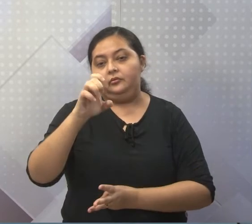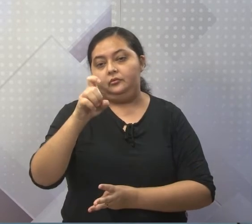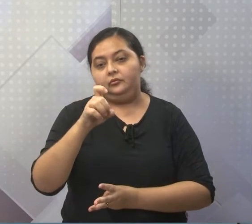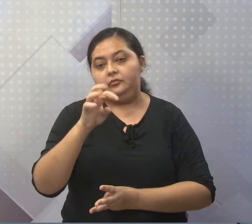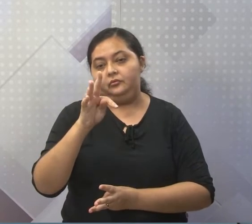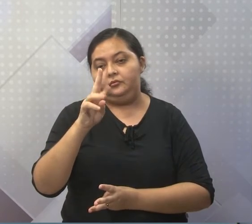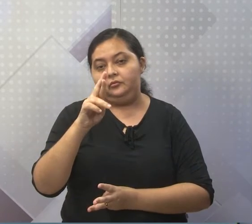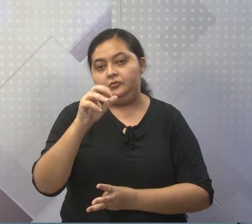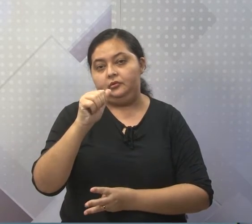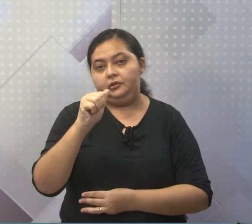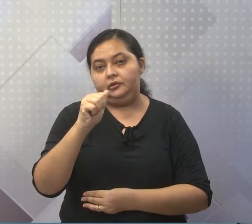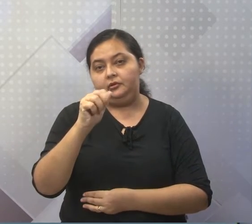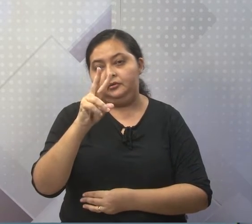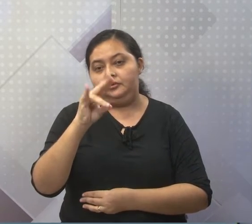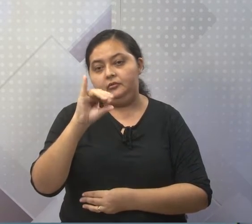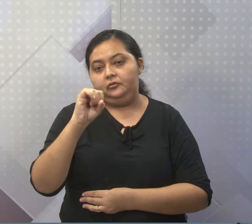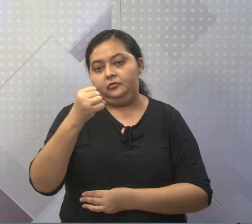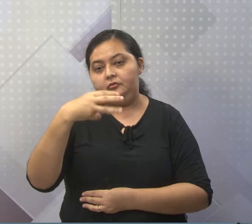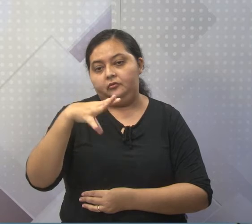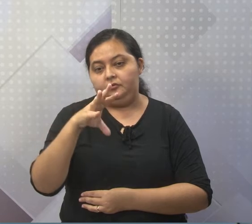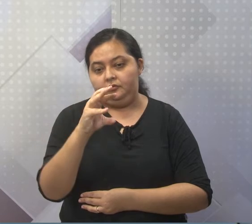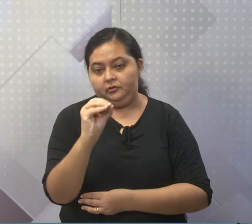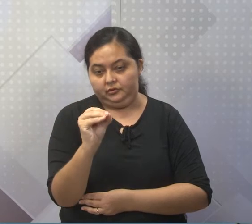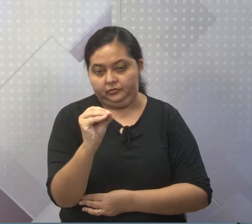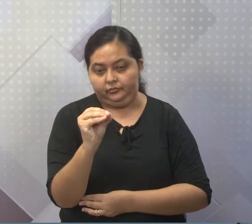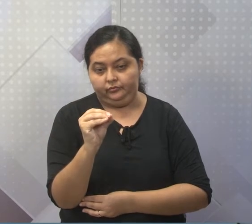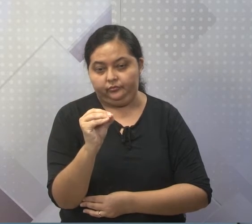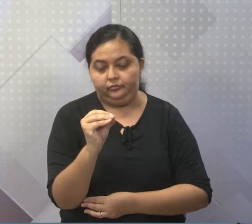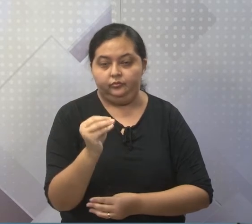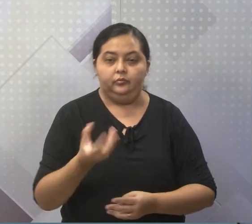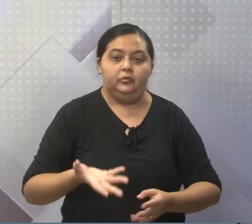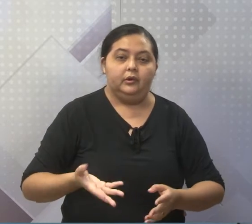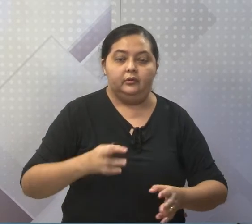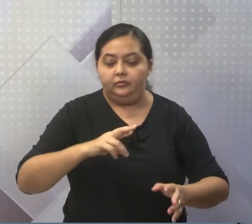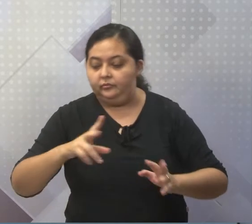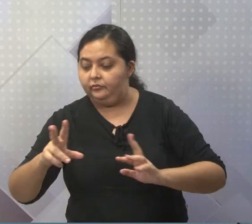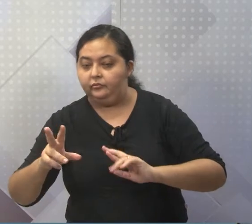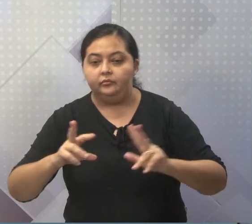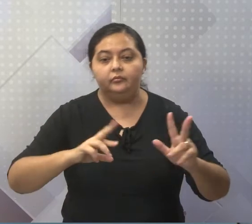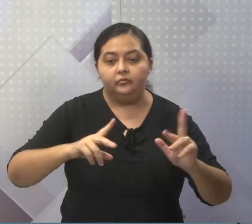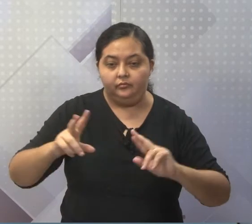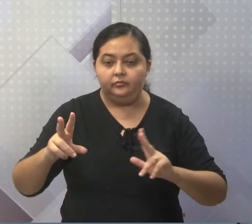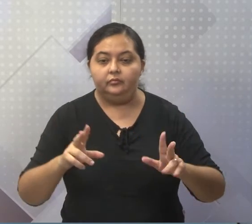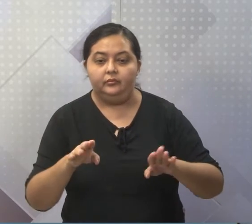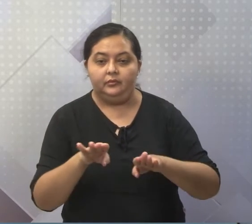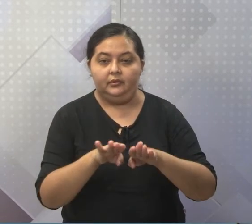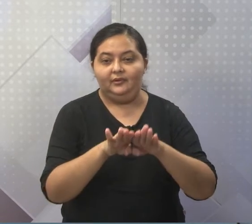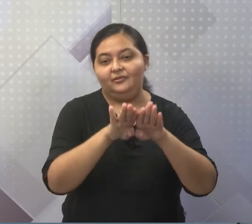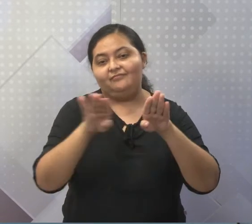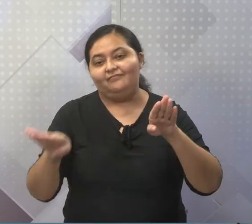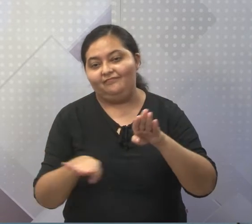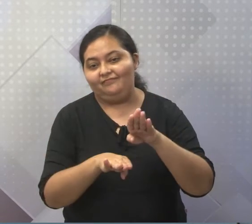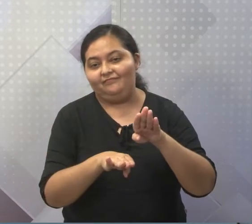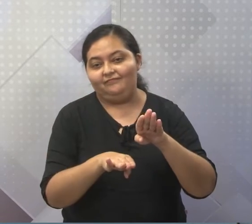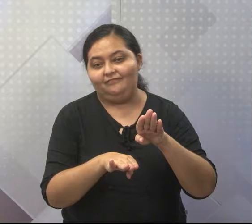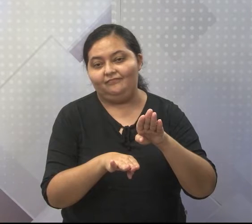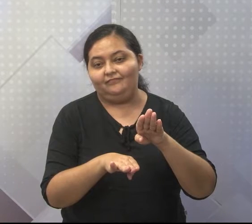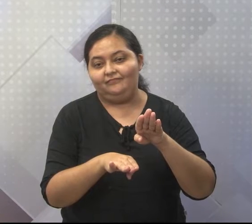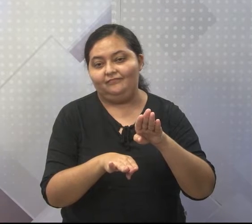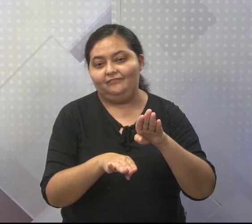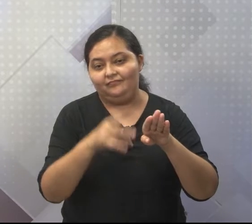dependendo do país se tiver recursos e riquezas naturais mais do que o outro vai ter a questão da desigualdade social